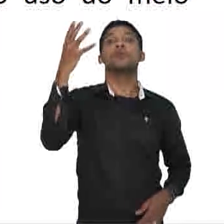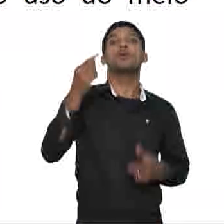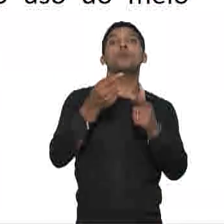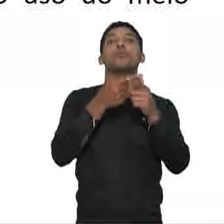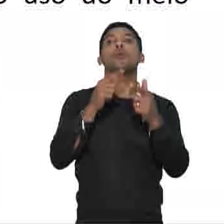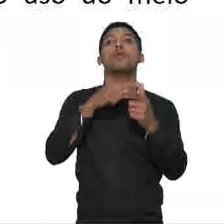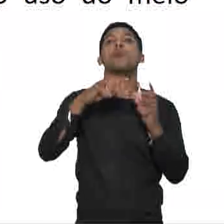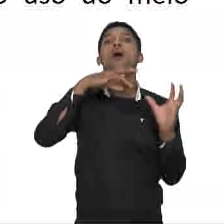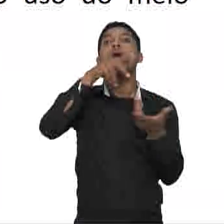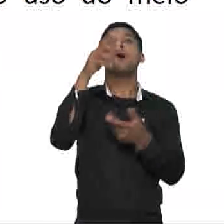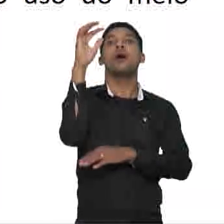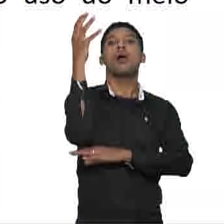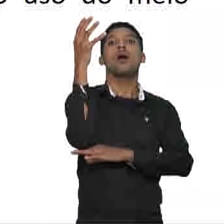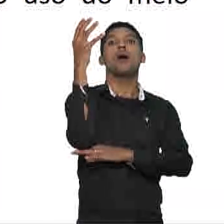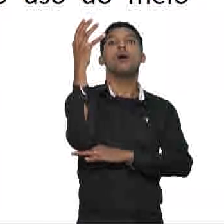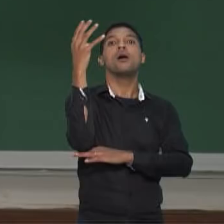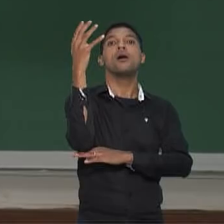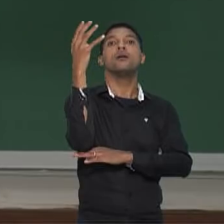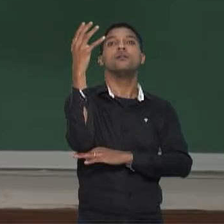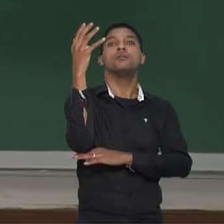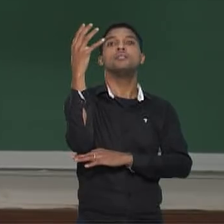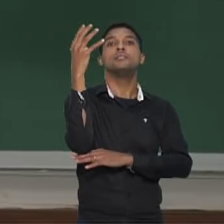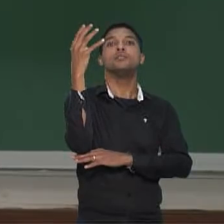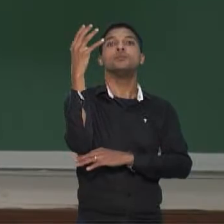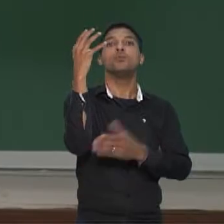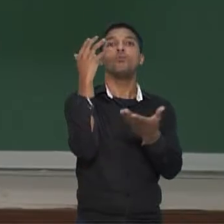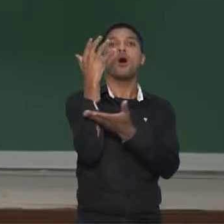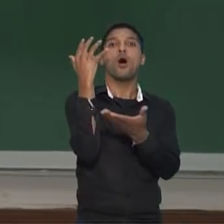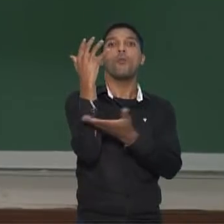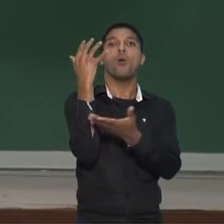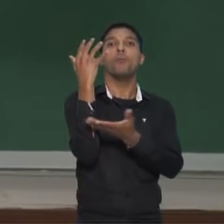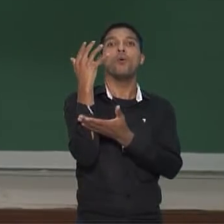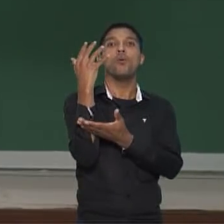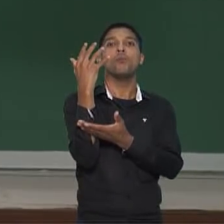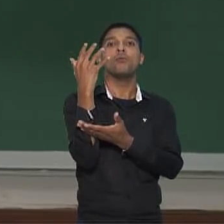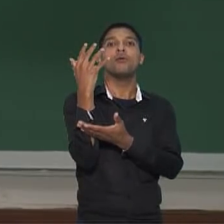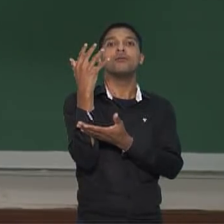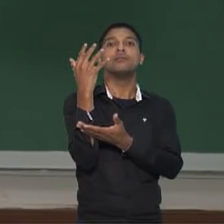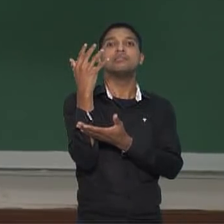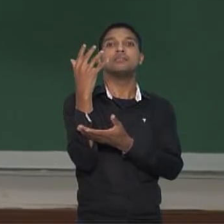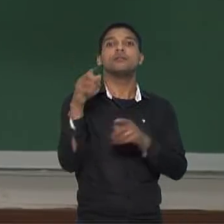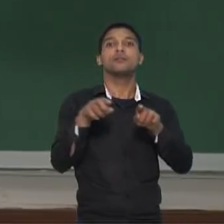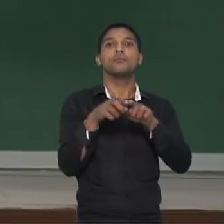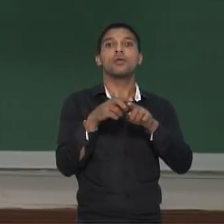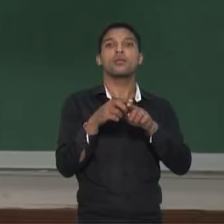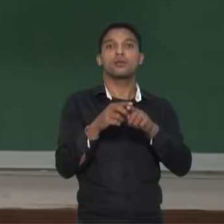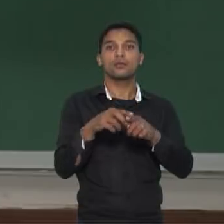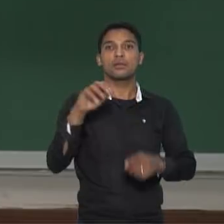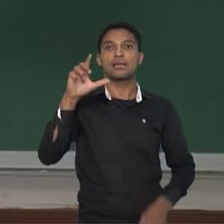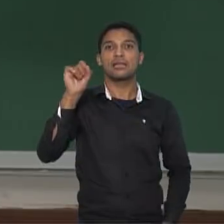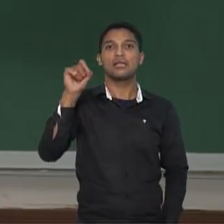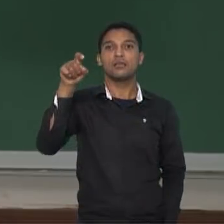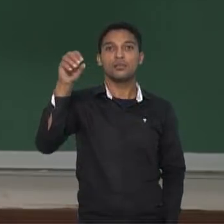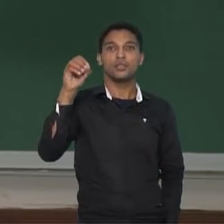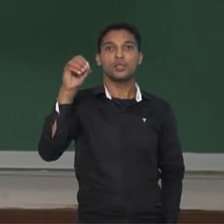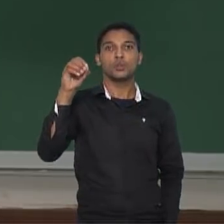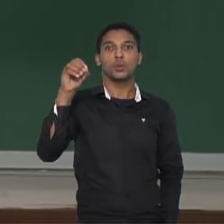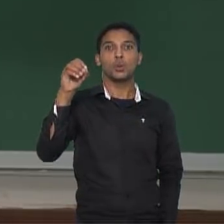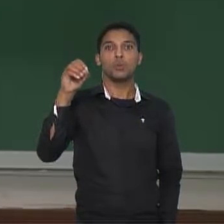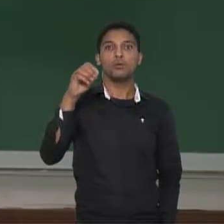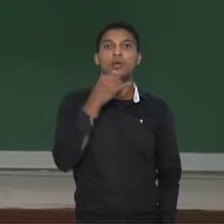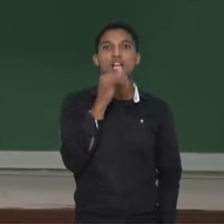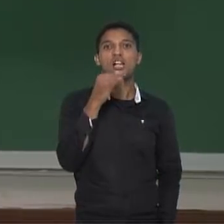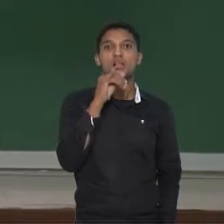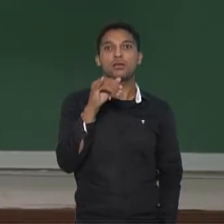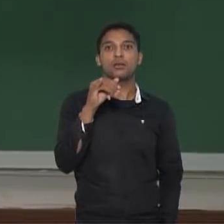às capacidades limitadas de suporte do meio ambiente, né? Então, seria tudo mais simples se as